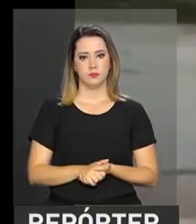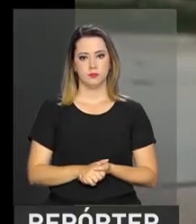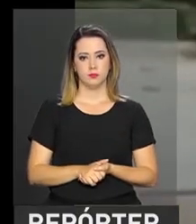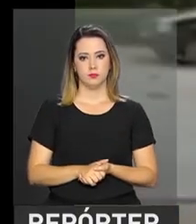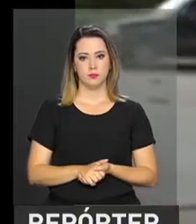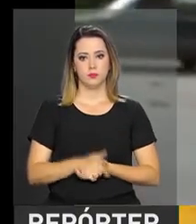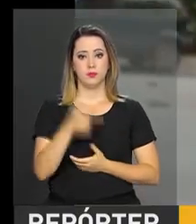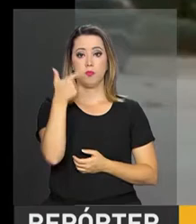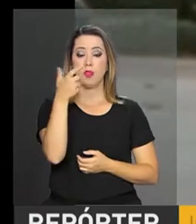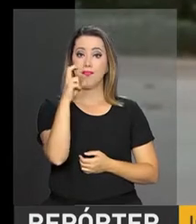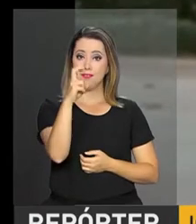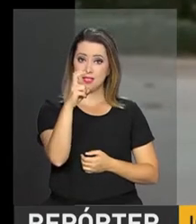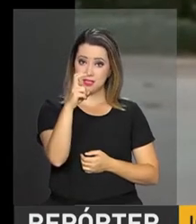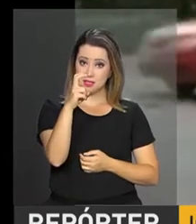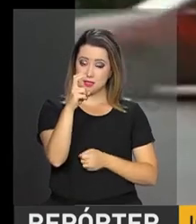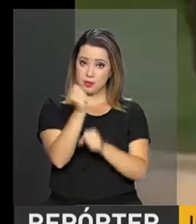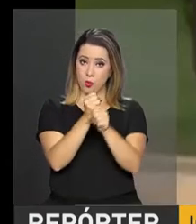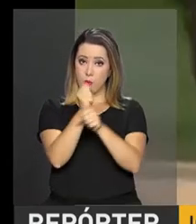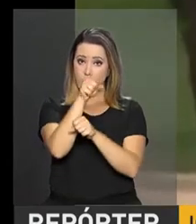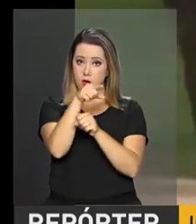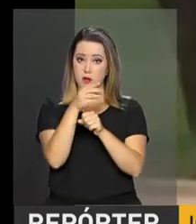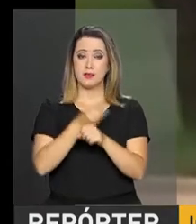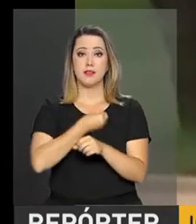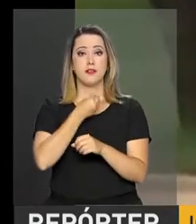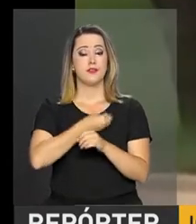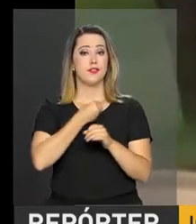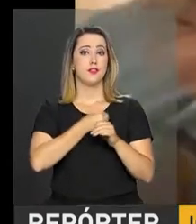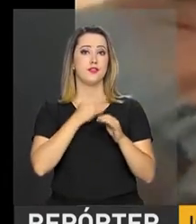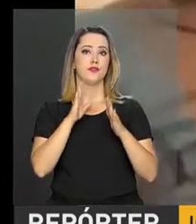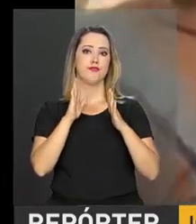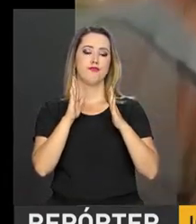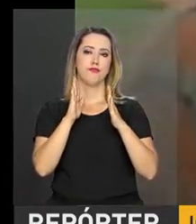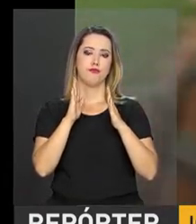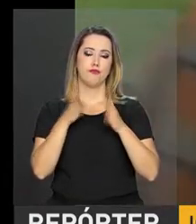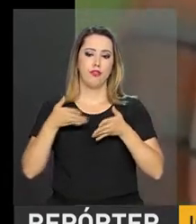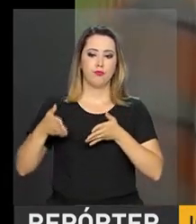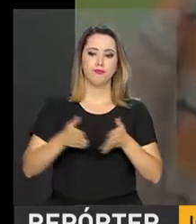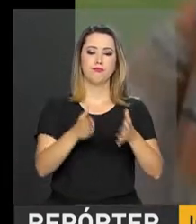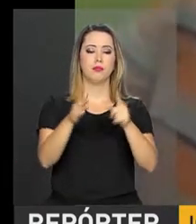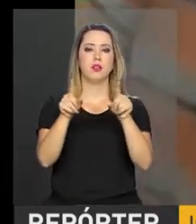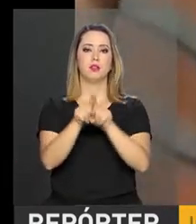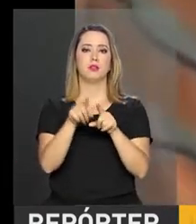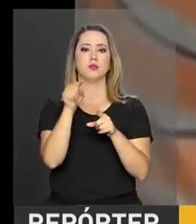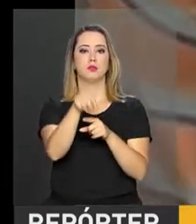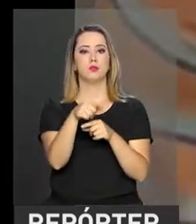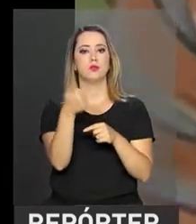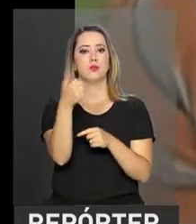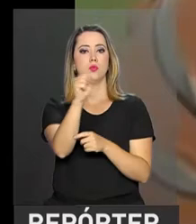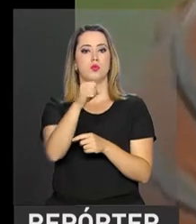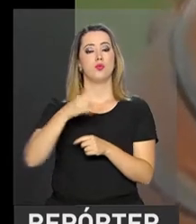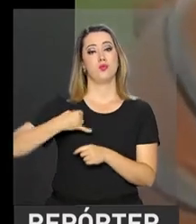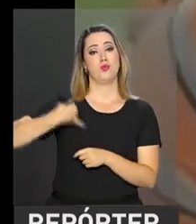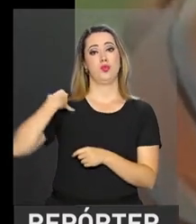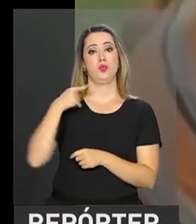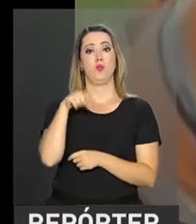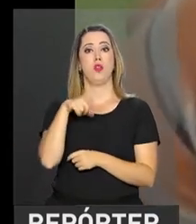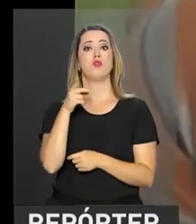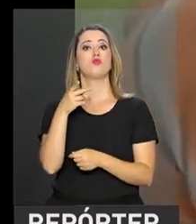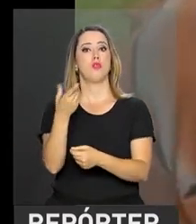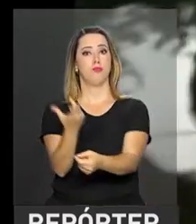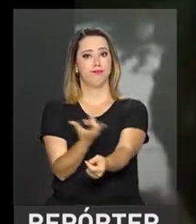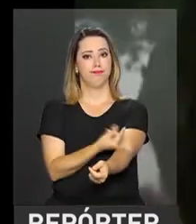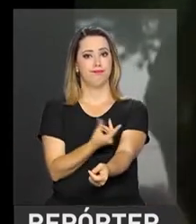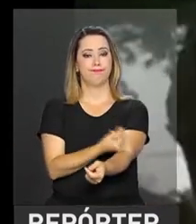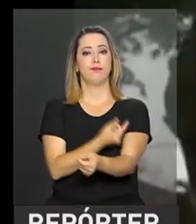Por 25 anos, Rogério morou nas ruas. Aos 18, já era viciado em crack. Tudo mudou quando ele conheceu uma organização